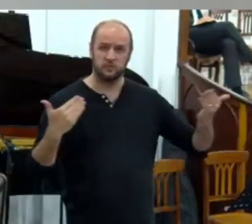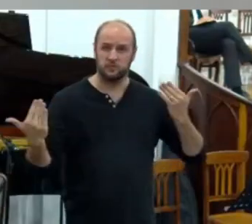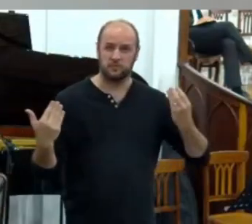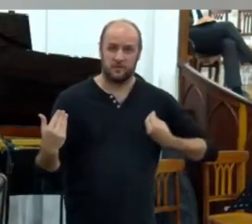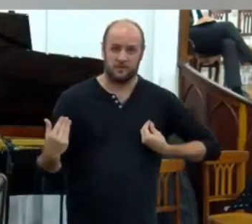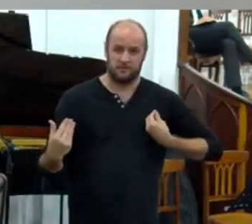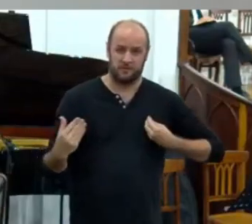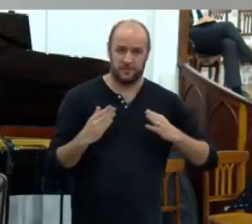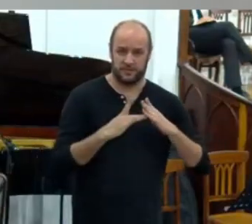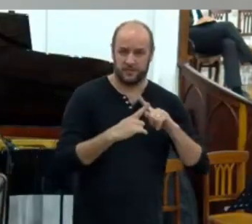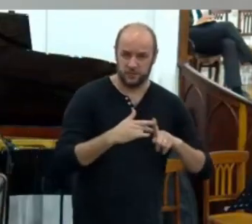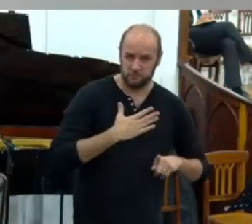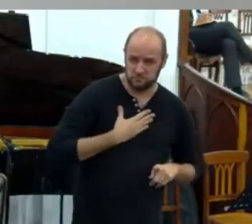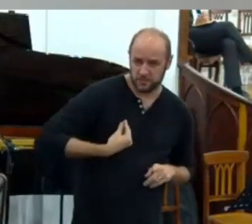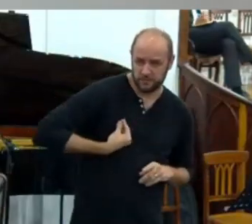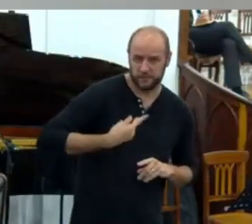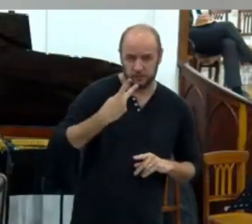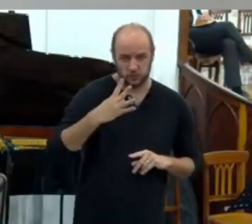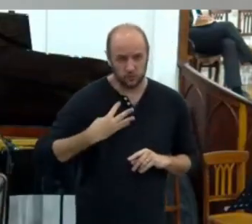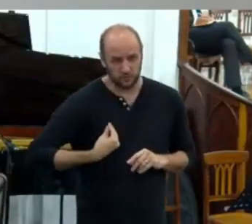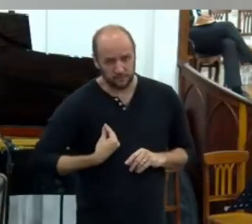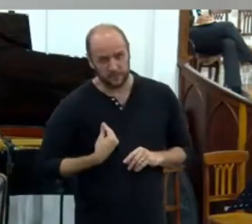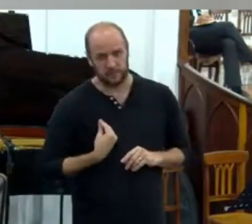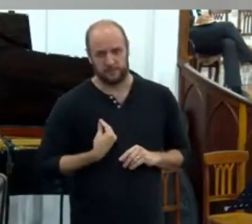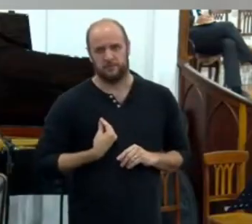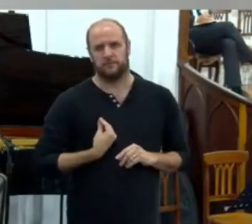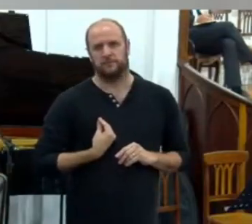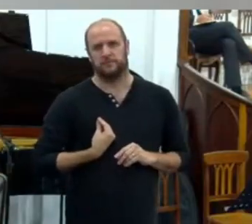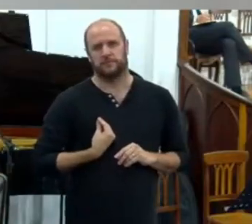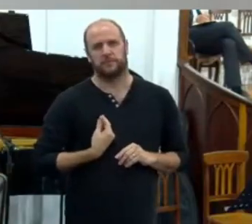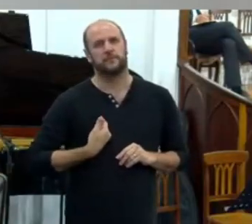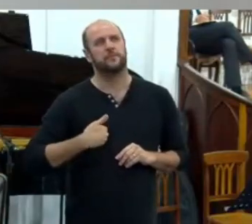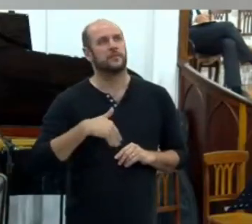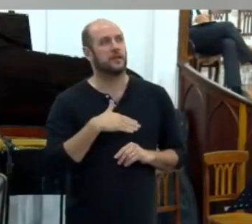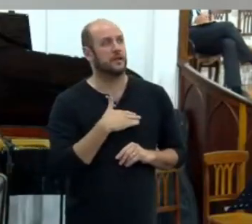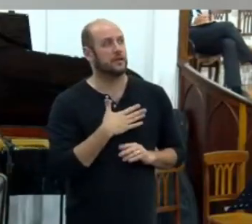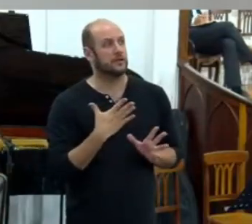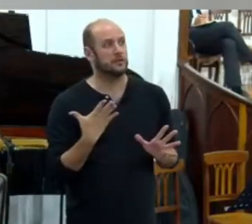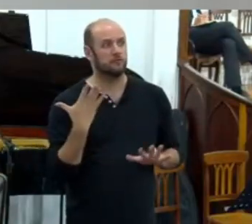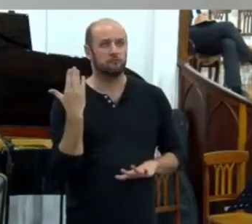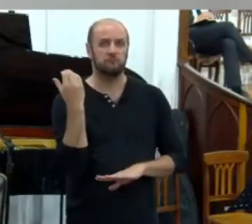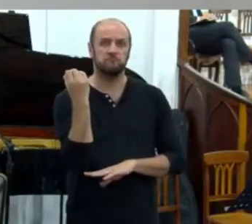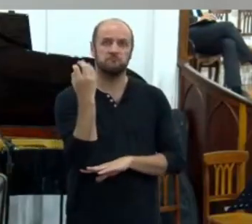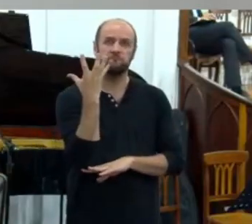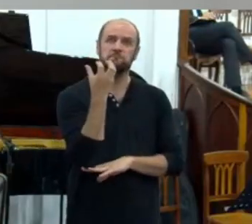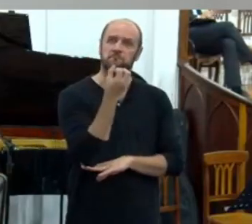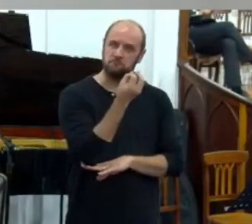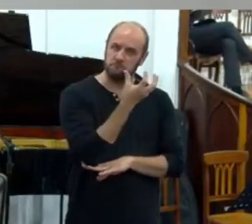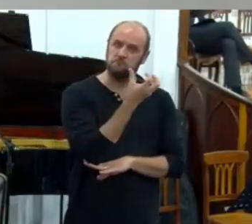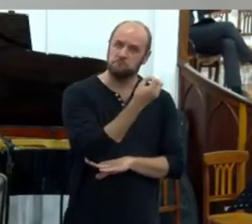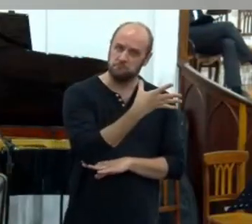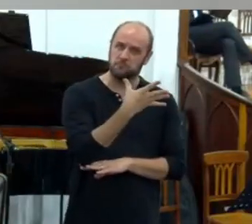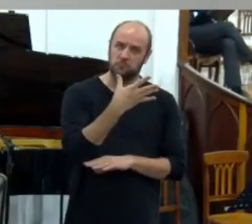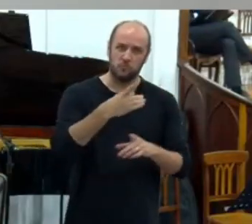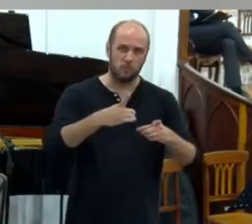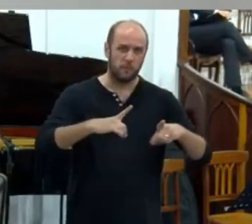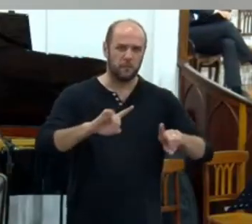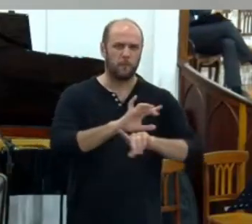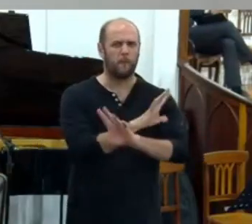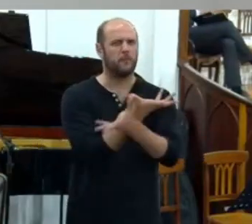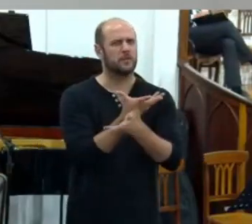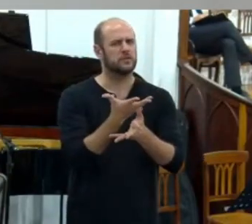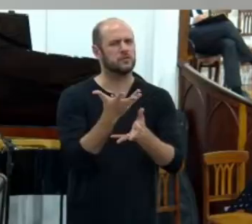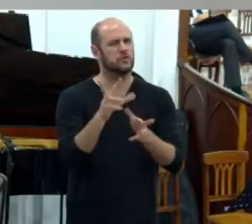a minha vida, para a sua vida hoje, nós podemos dizer que estamos numa peregrinação, num deserto ou